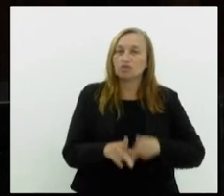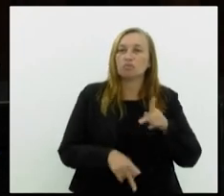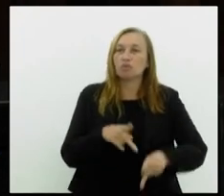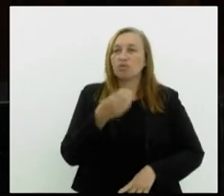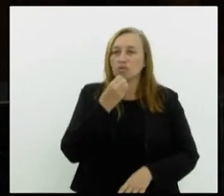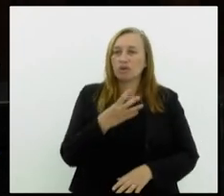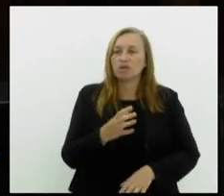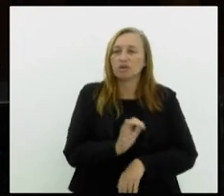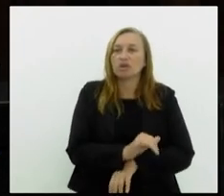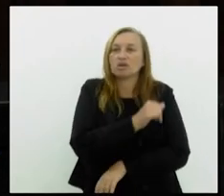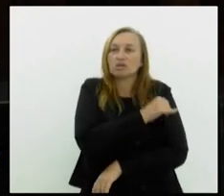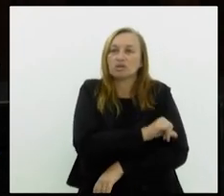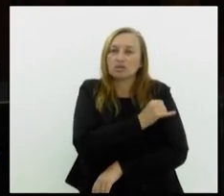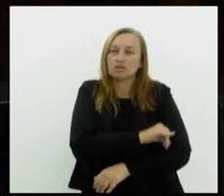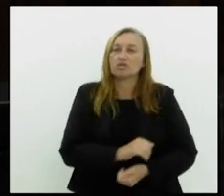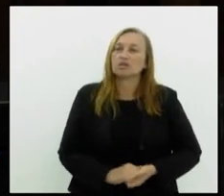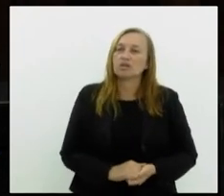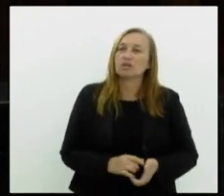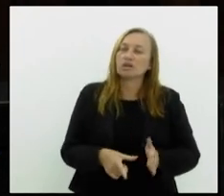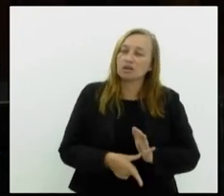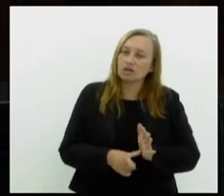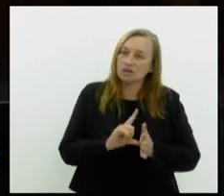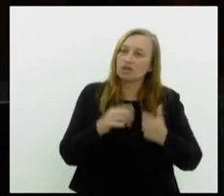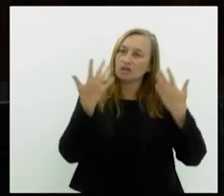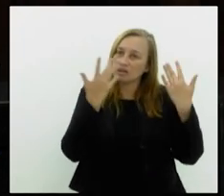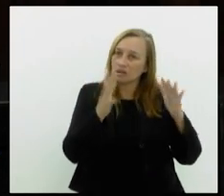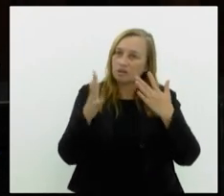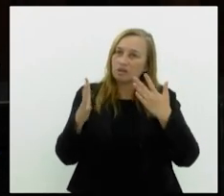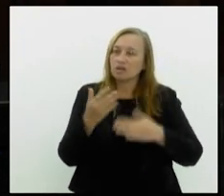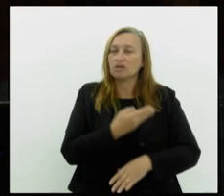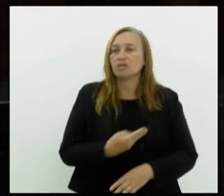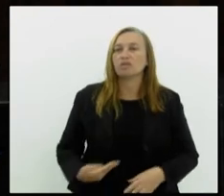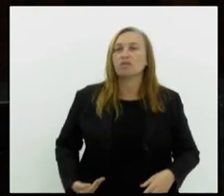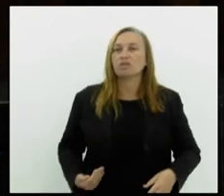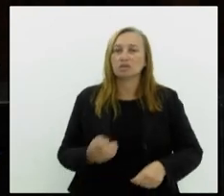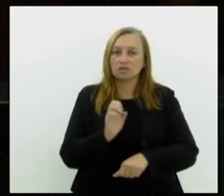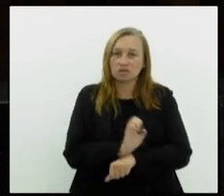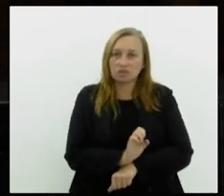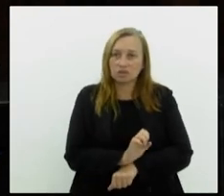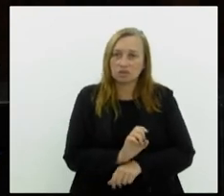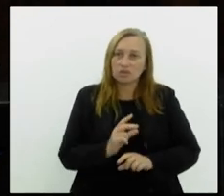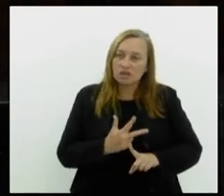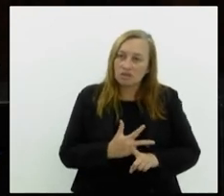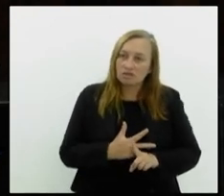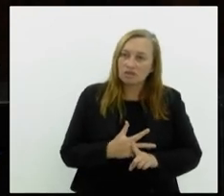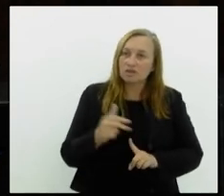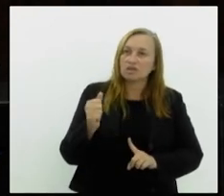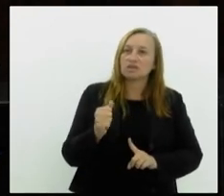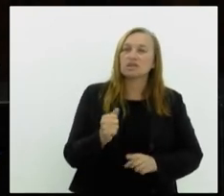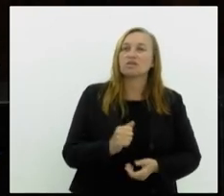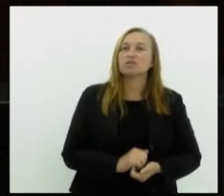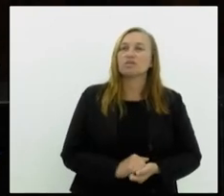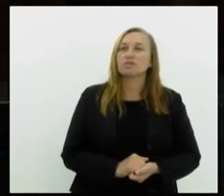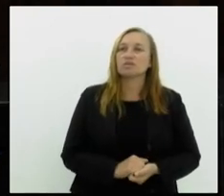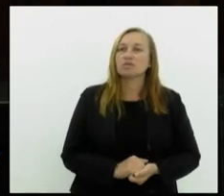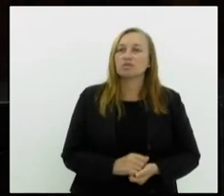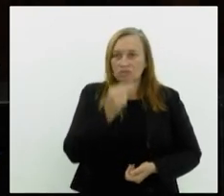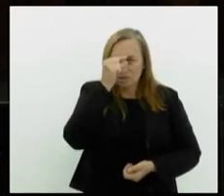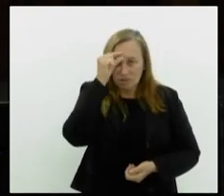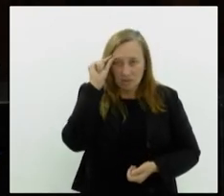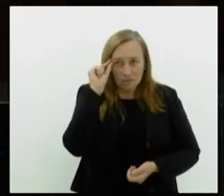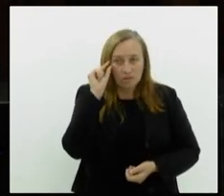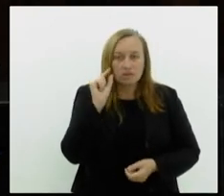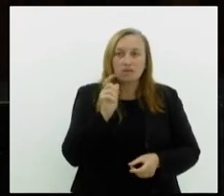Rio de Janeiro, não sem antes parabenizar o governo do estado que venceu o tal Frouxo